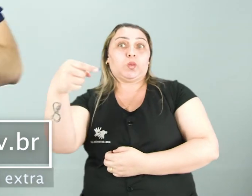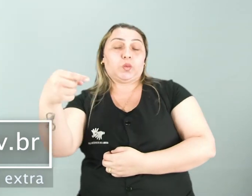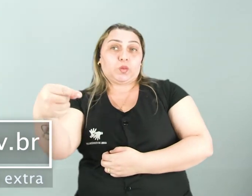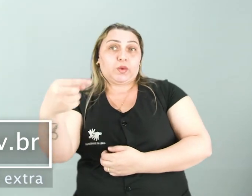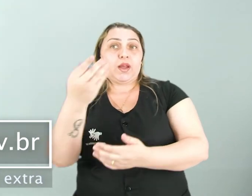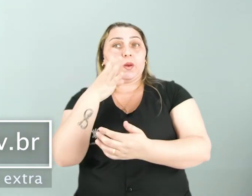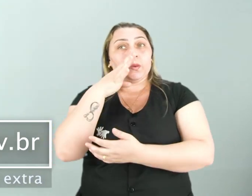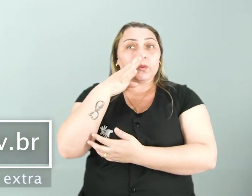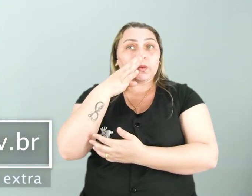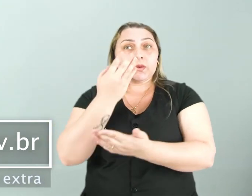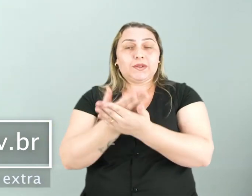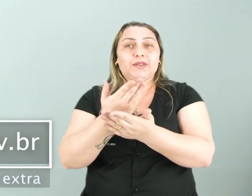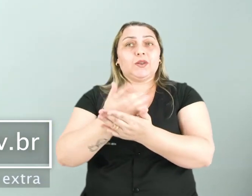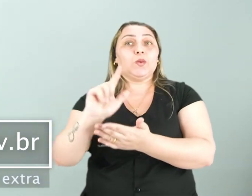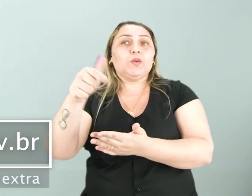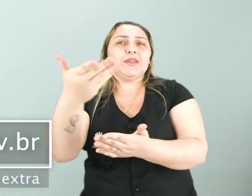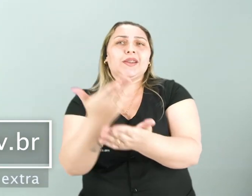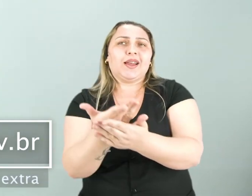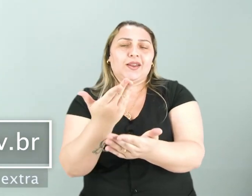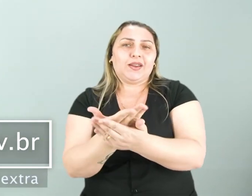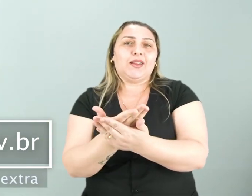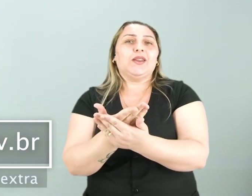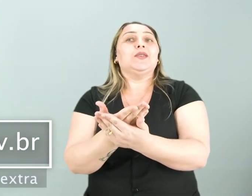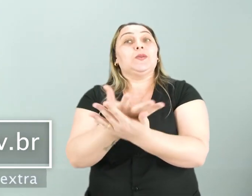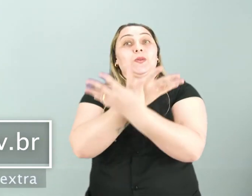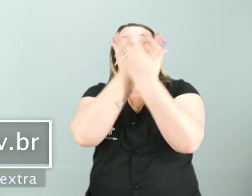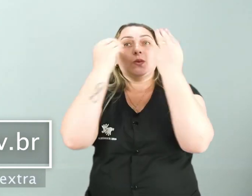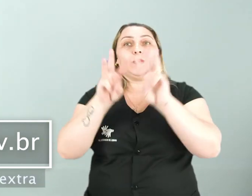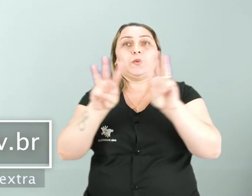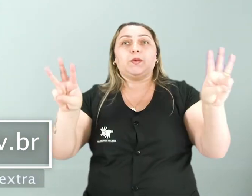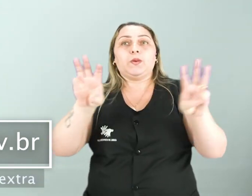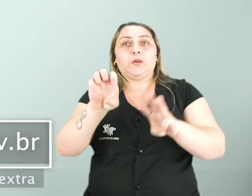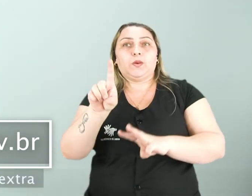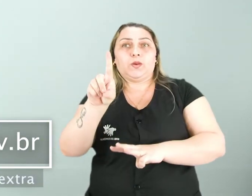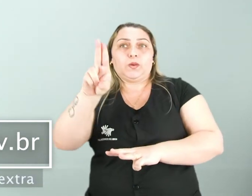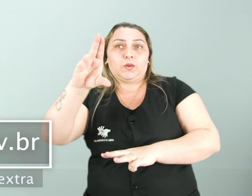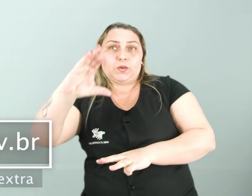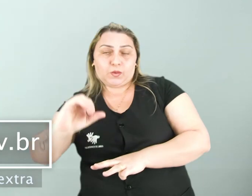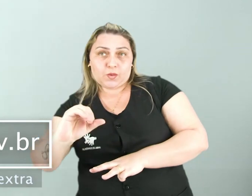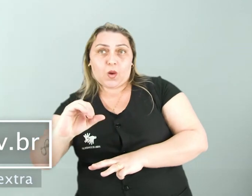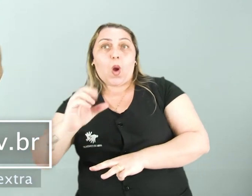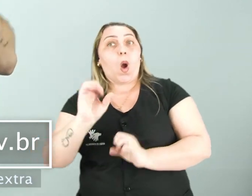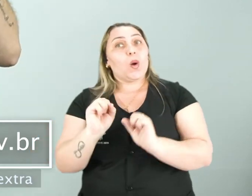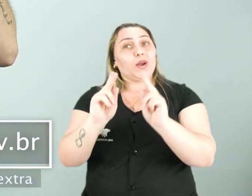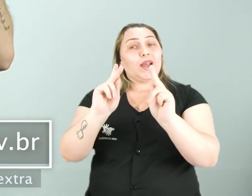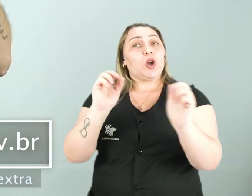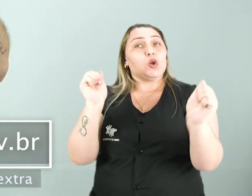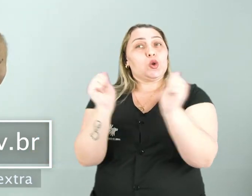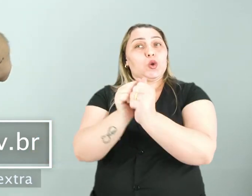vocês assistirem essa aula e outras aulas, não esqueça de ir lá na nossa plataforma Eduque,